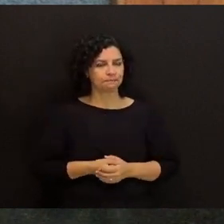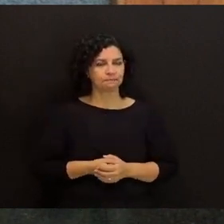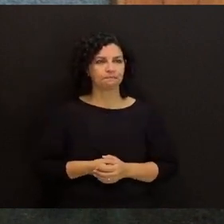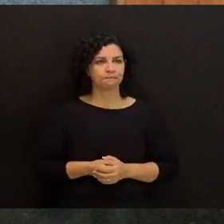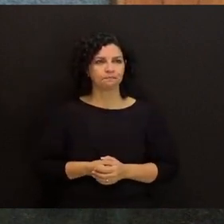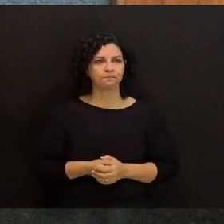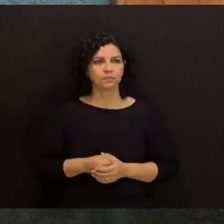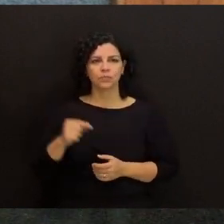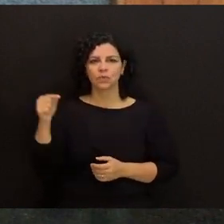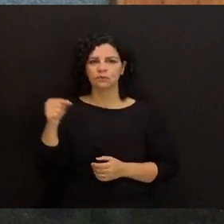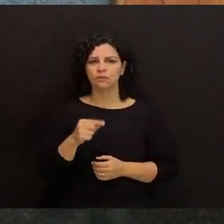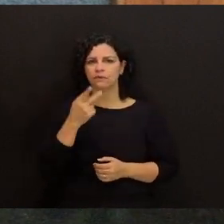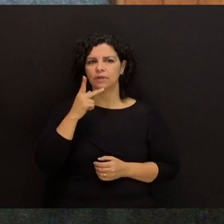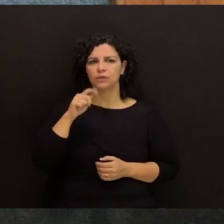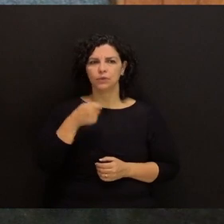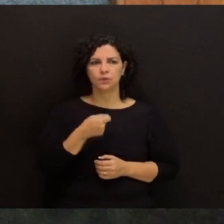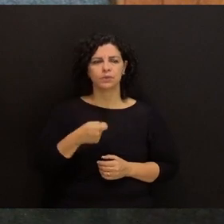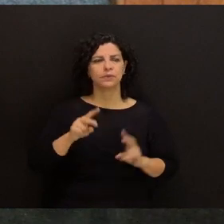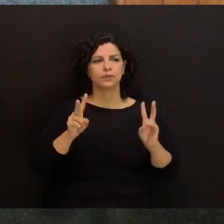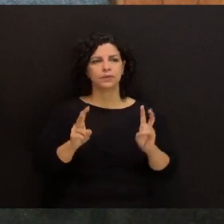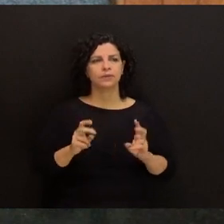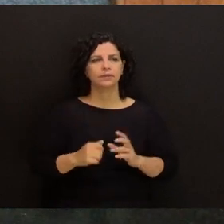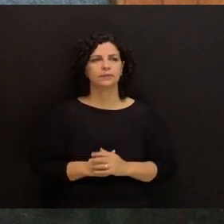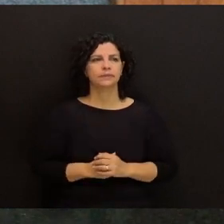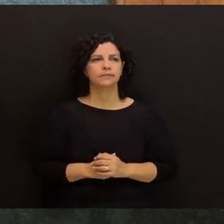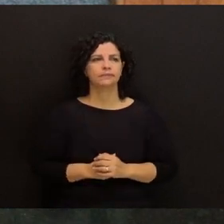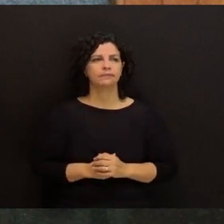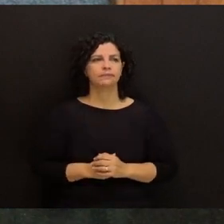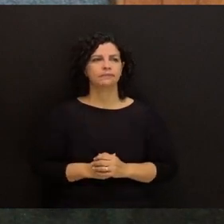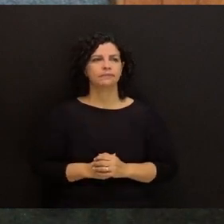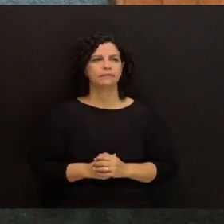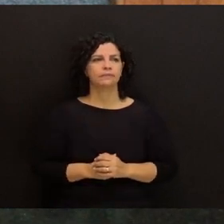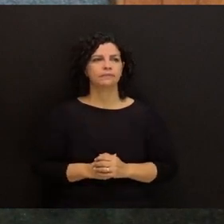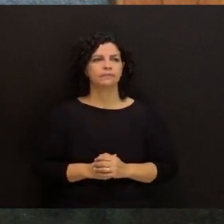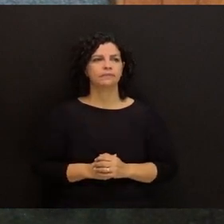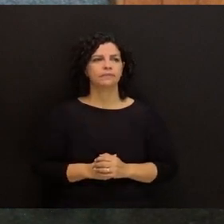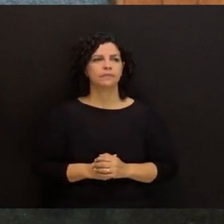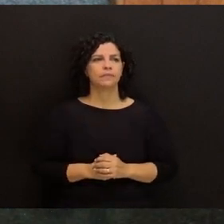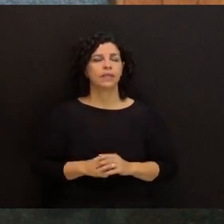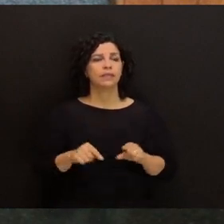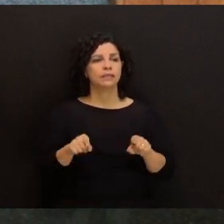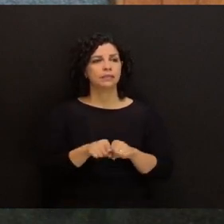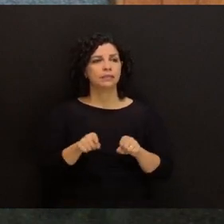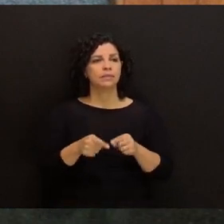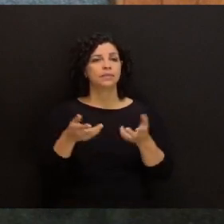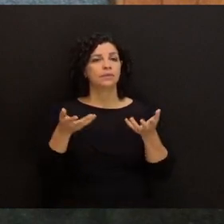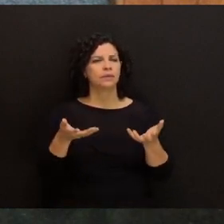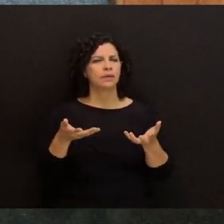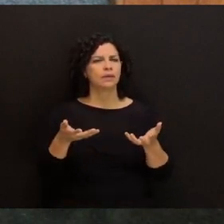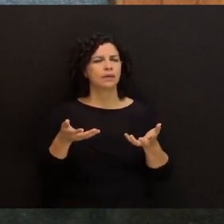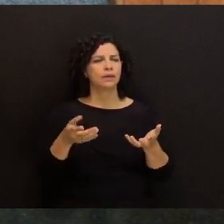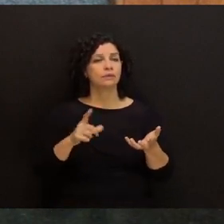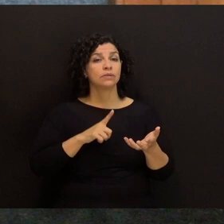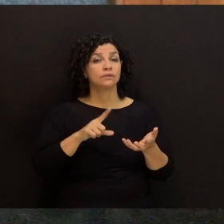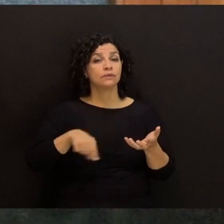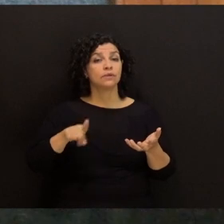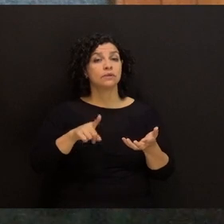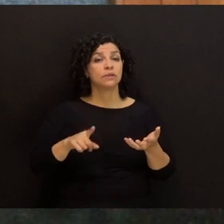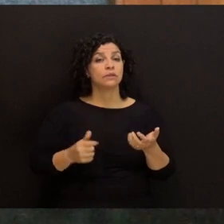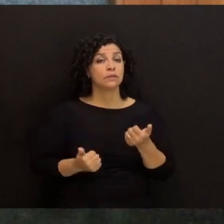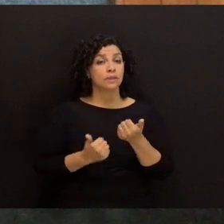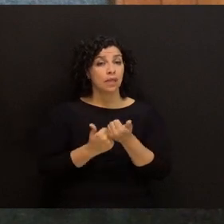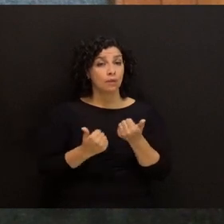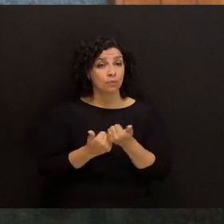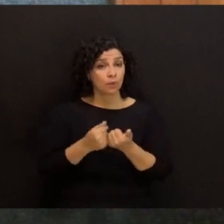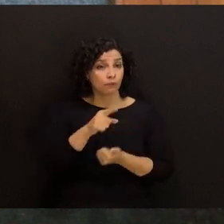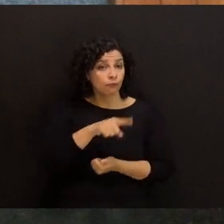hoje eu vou falar com vocês aqui um pouquinho e aí na minha fala até eu gostaria de ter o apoio dos Nobres